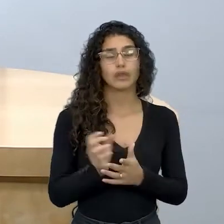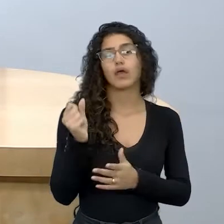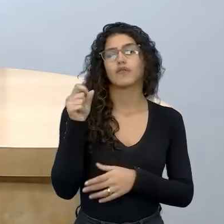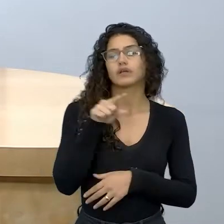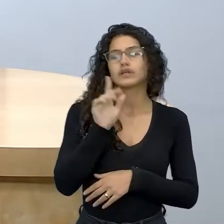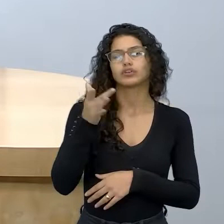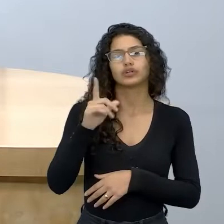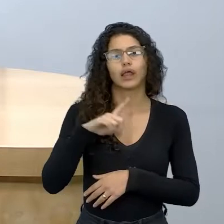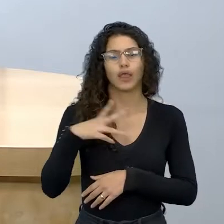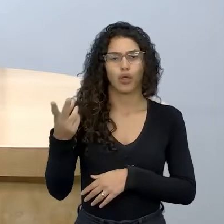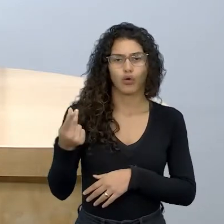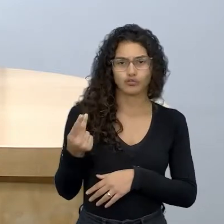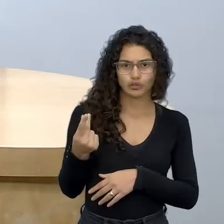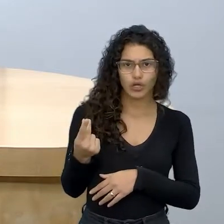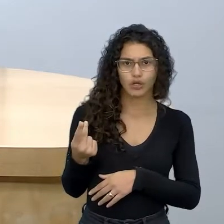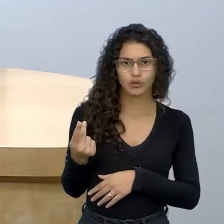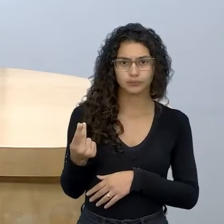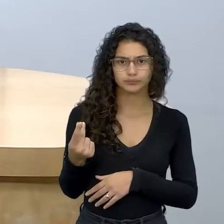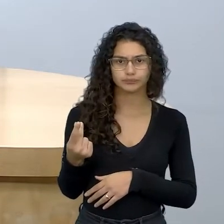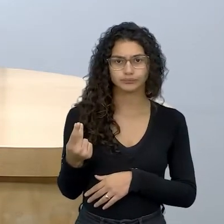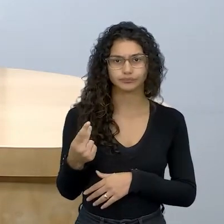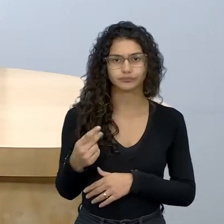você já tem o dinheiro para